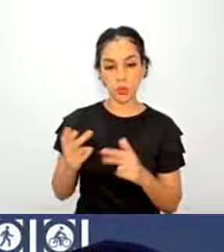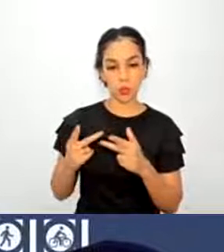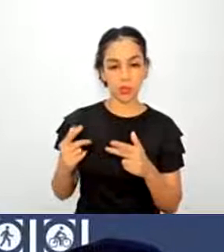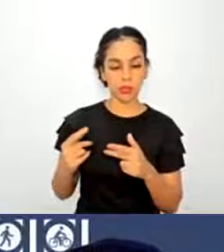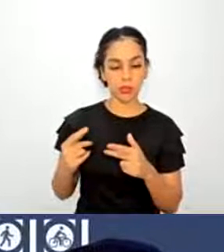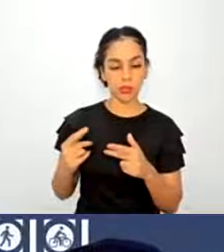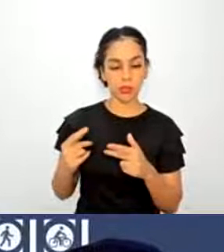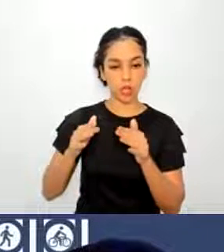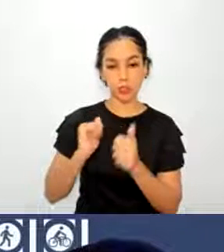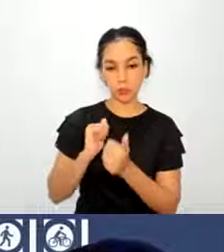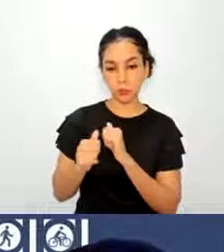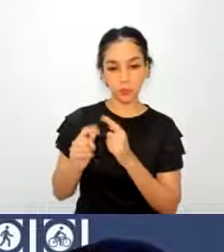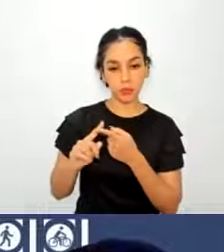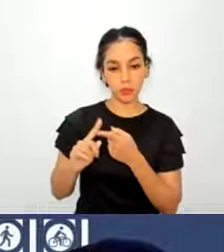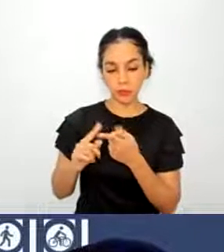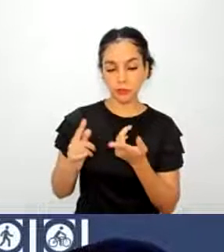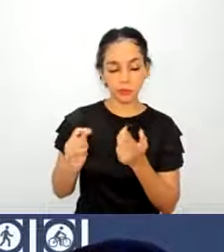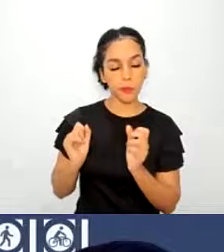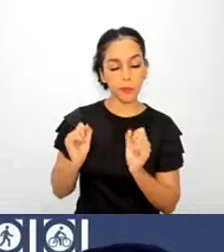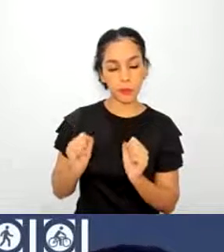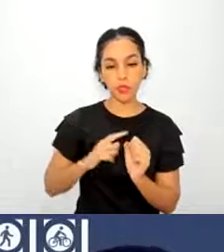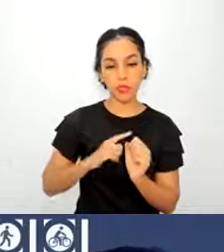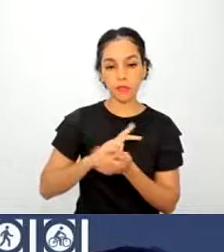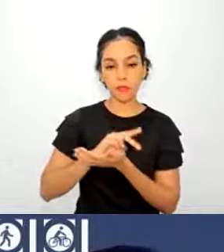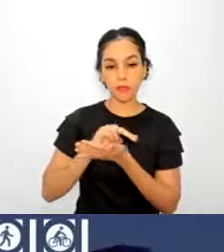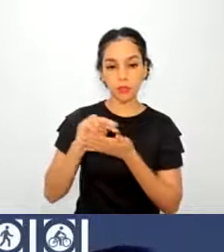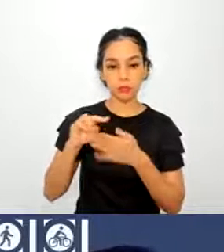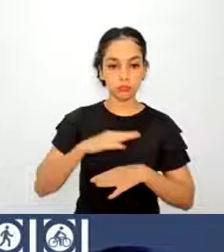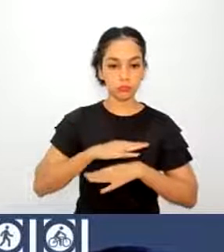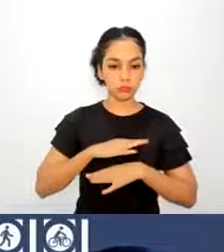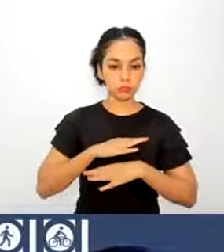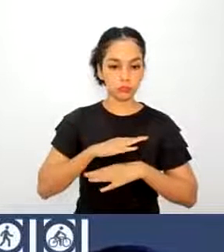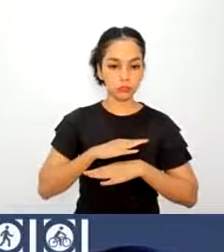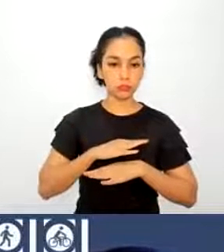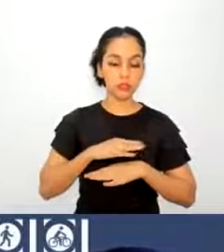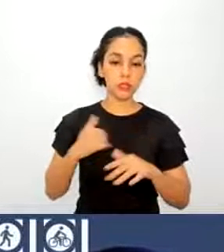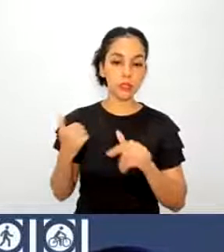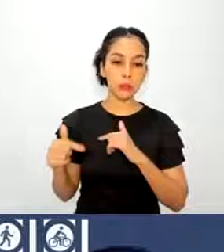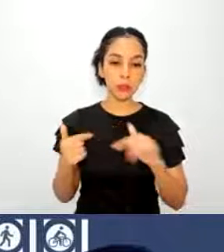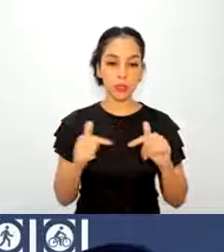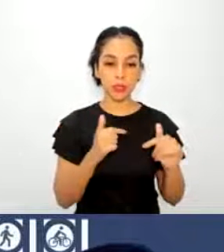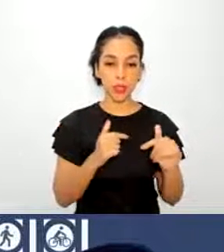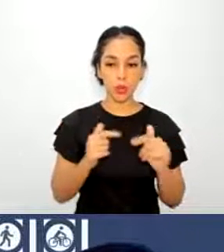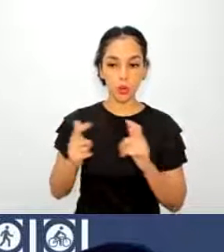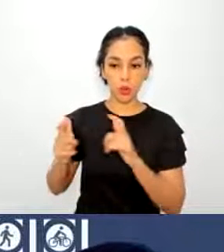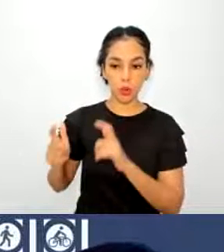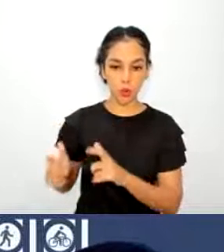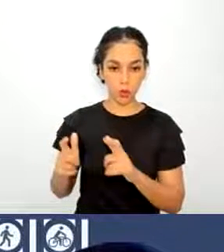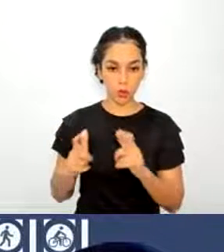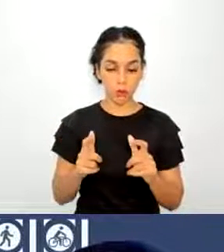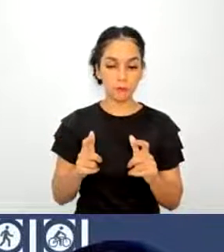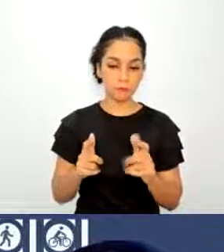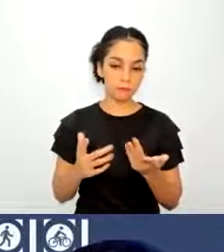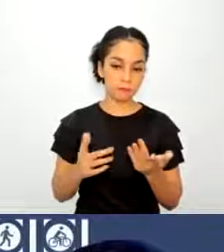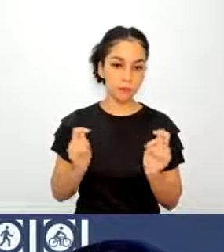faça, né? Então, assim, você pode ter várias formas de trabalhar um lote que, de certa